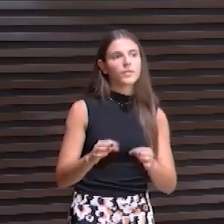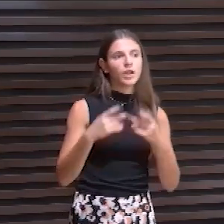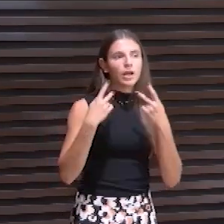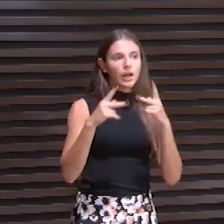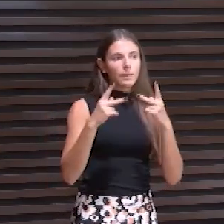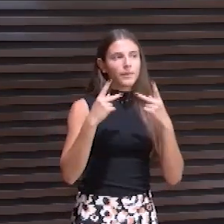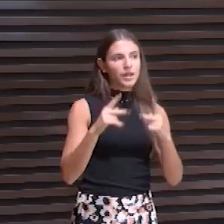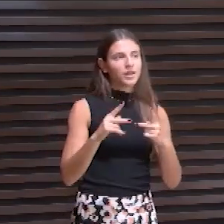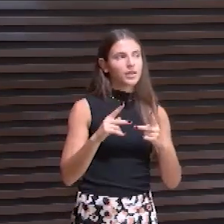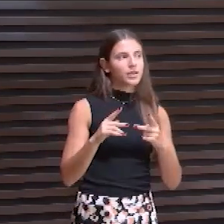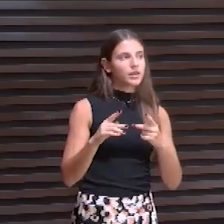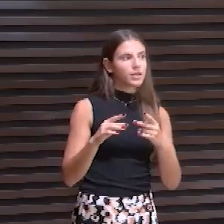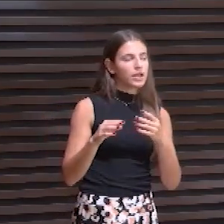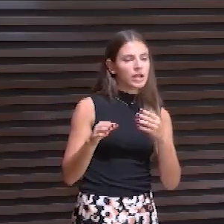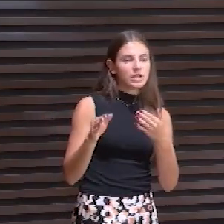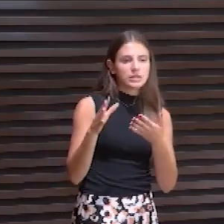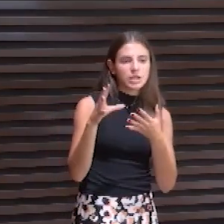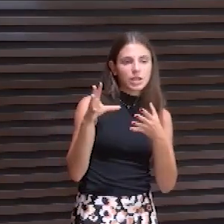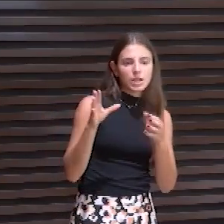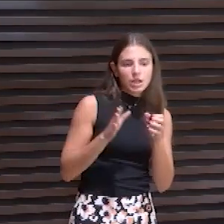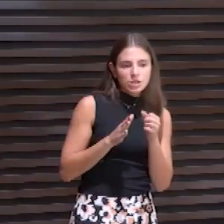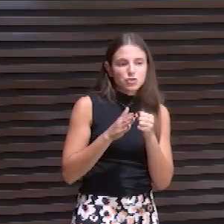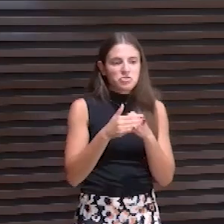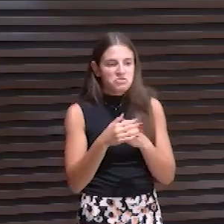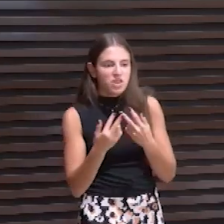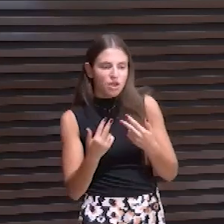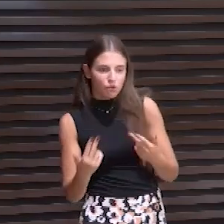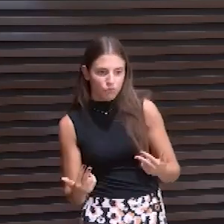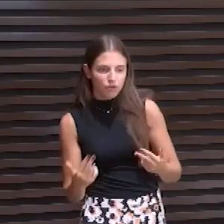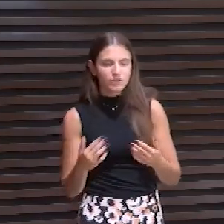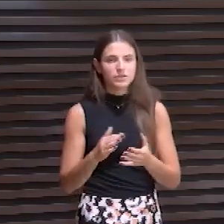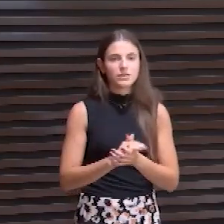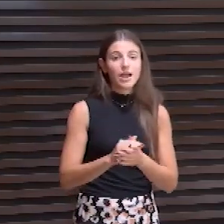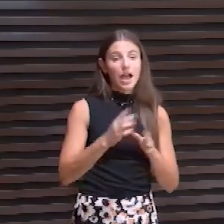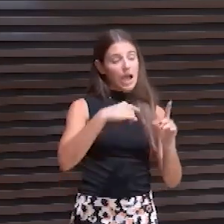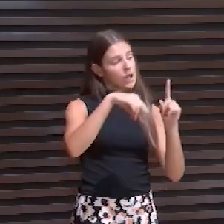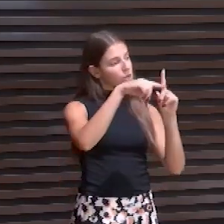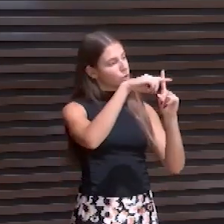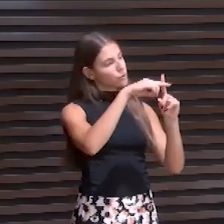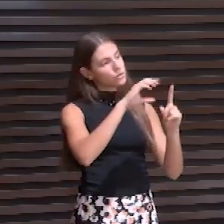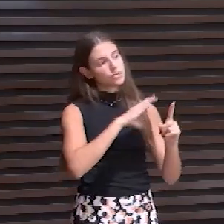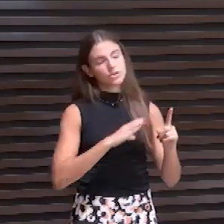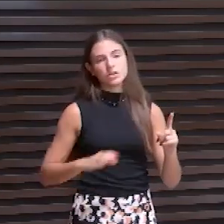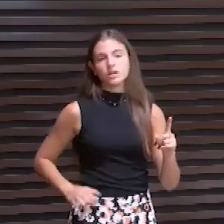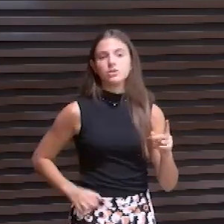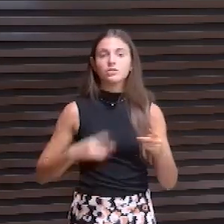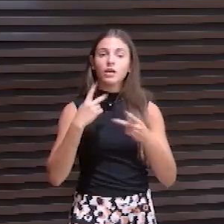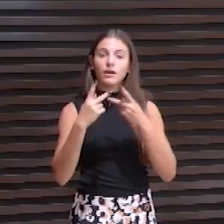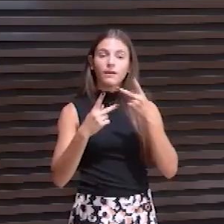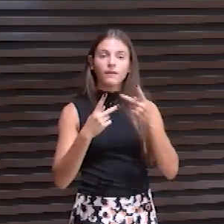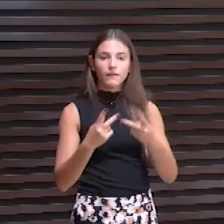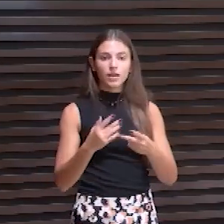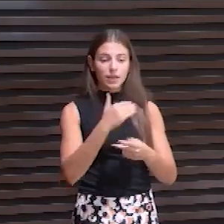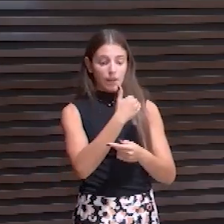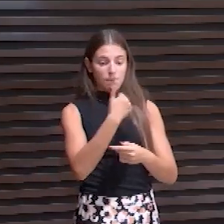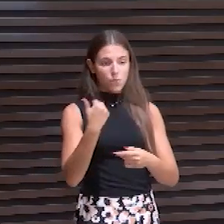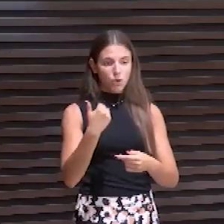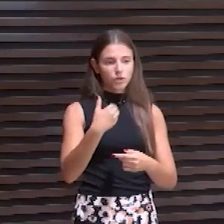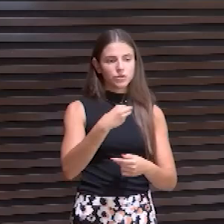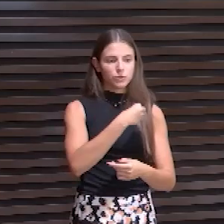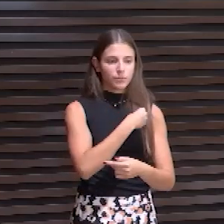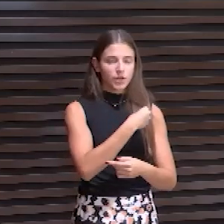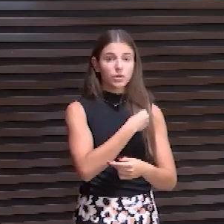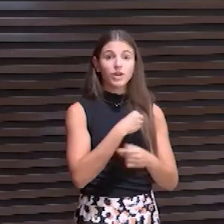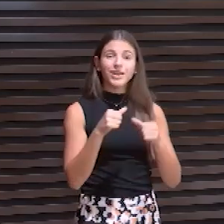o evangelho, sem diluir a verdade. A cruz de Cristo, ela traz a morte do pecador. Isso confronta o nosso